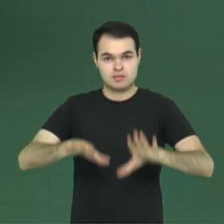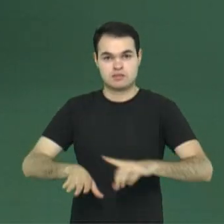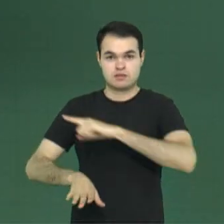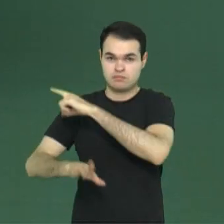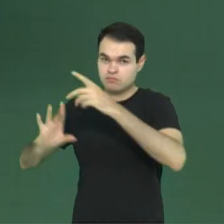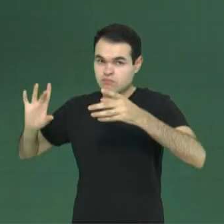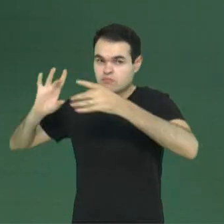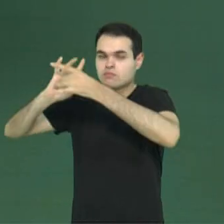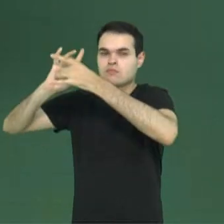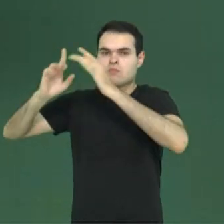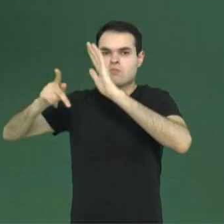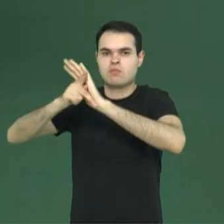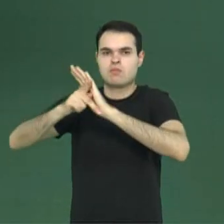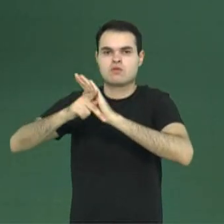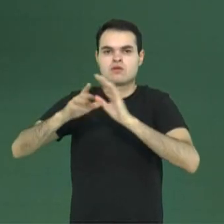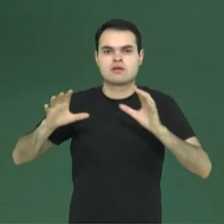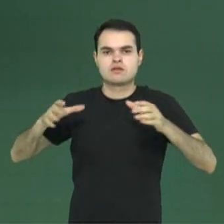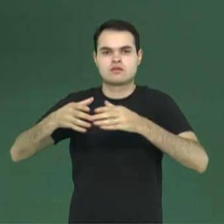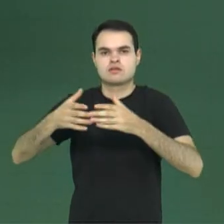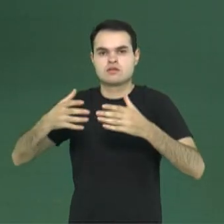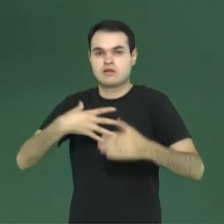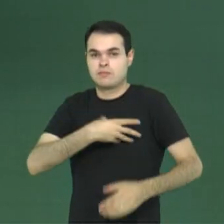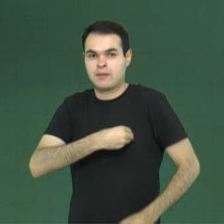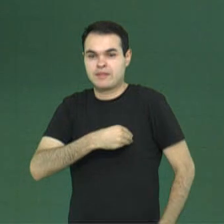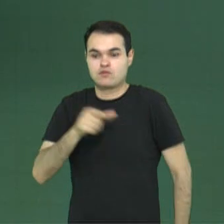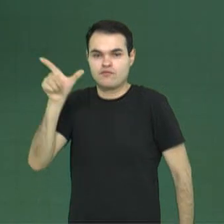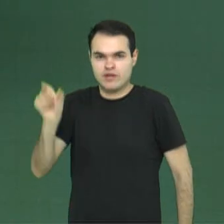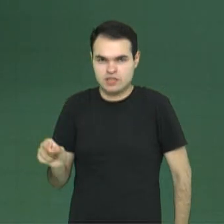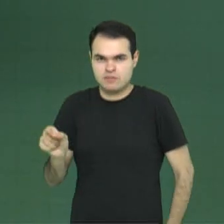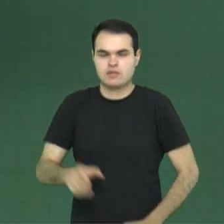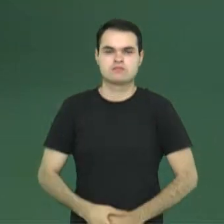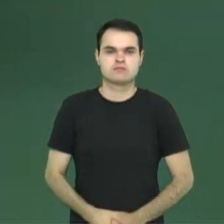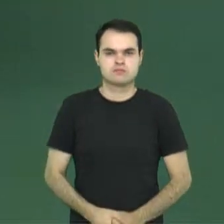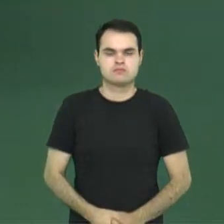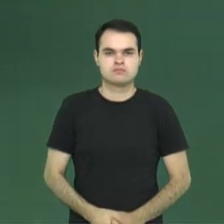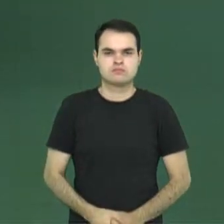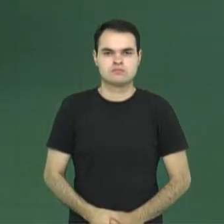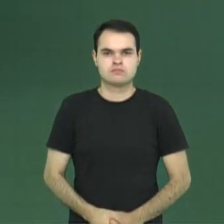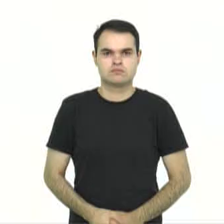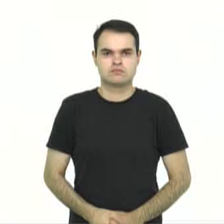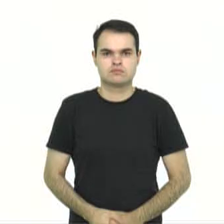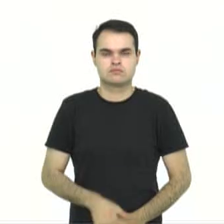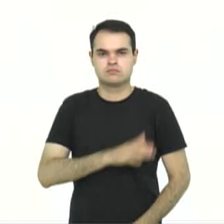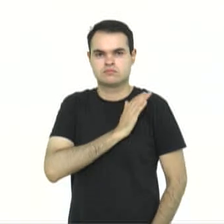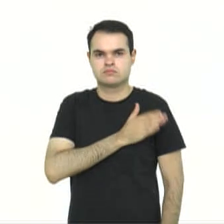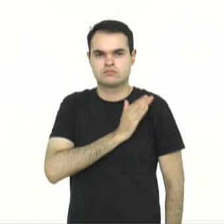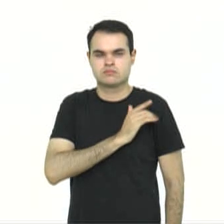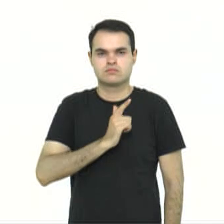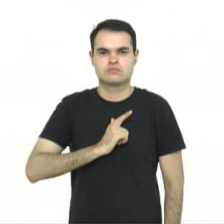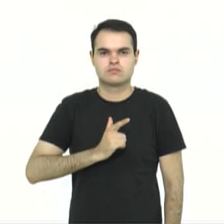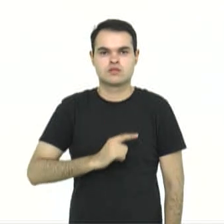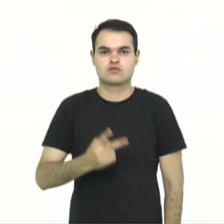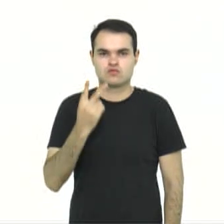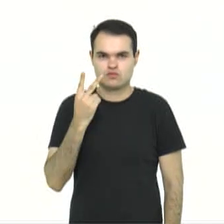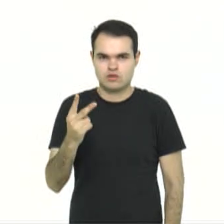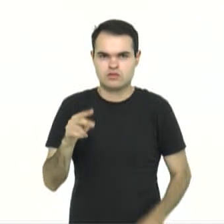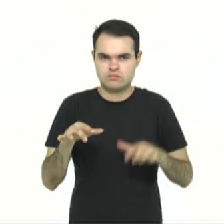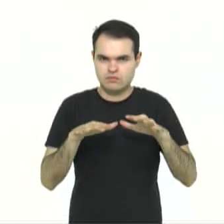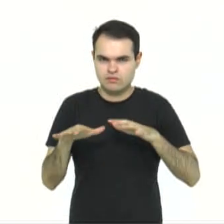da circulação dos vertebrados mamíferos aí. Vamos lá? O coração, ele tem dois movimentos. O